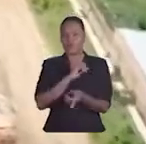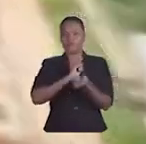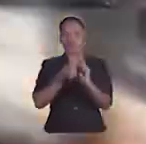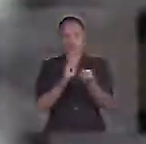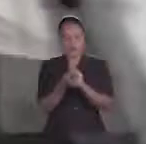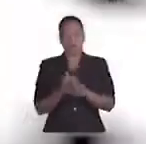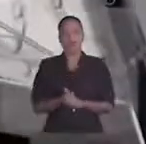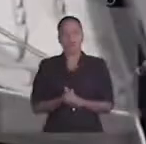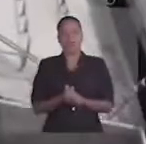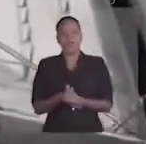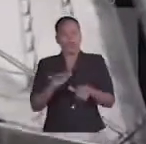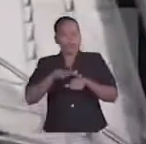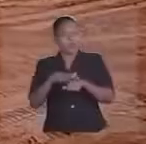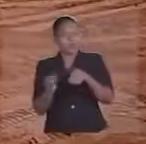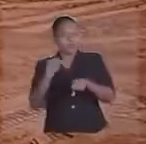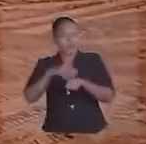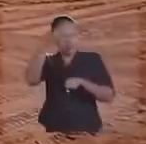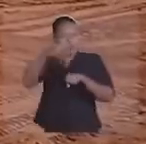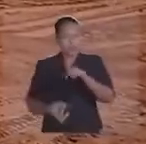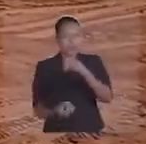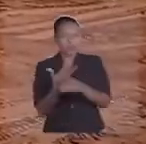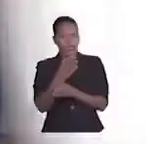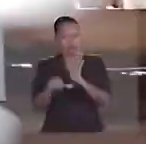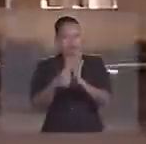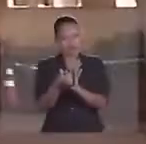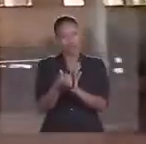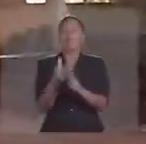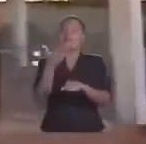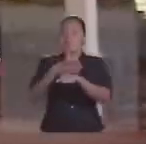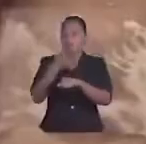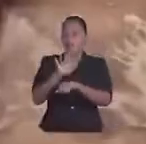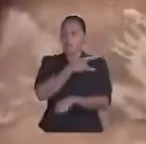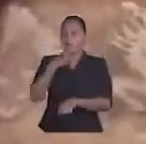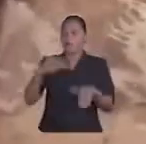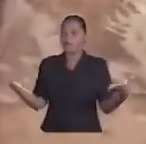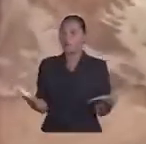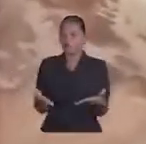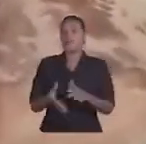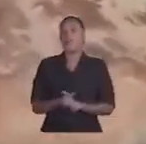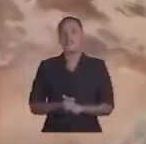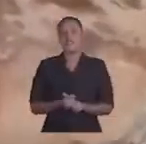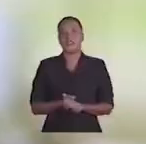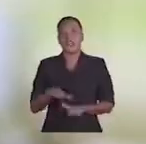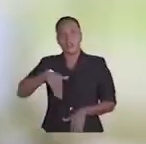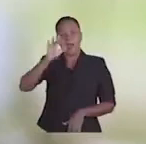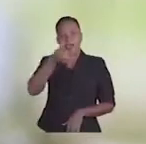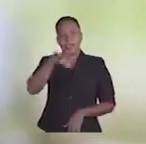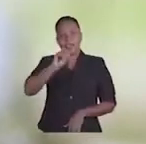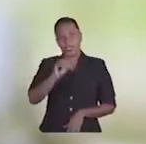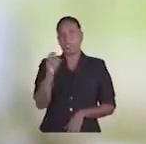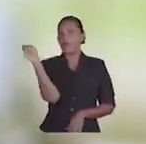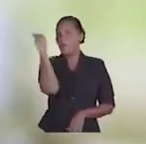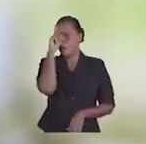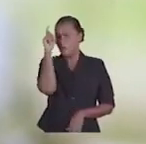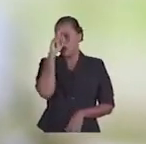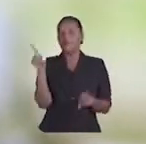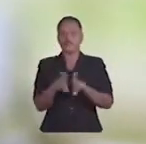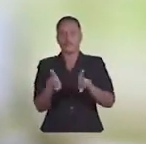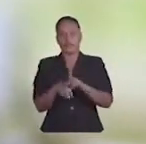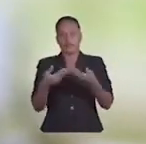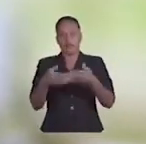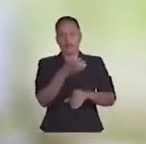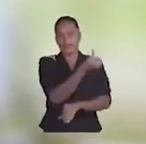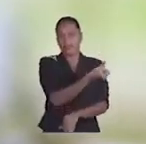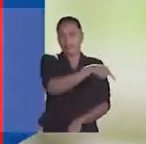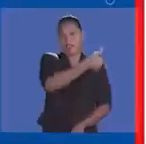emergência vão acabar com o Hospital da Ilha. E o Flávio Dino, que foi meu professor, vai entregar para São Luís. Já nas unidades da Prefeitura, nós vamos